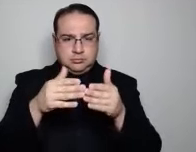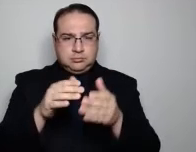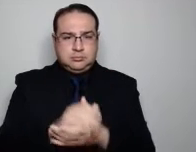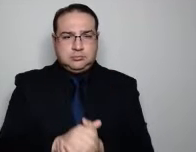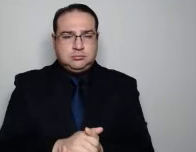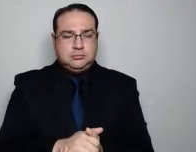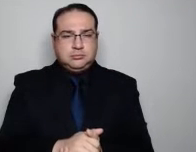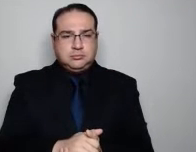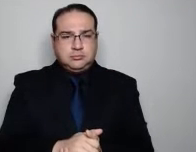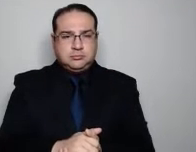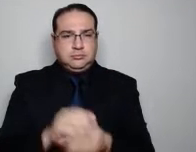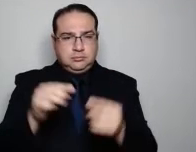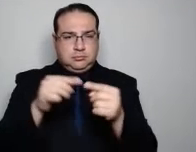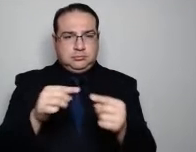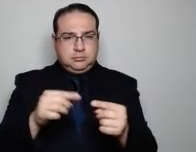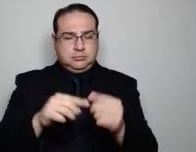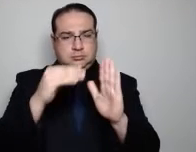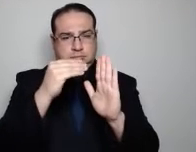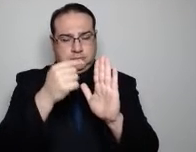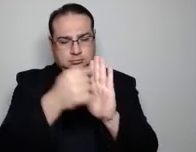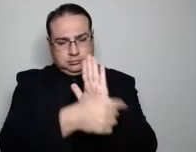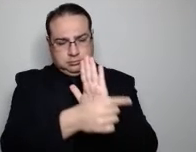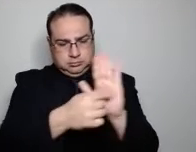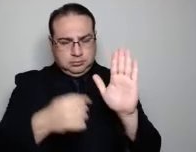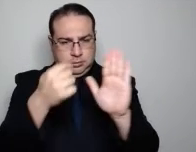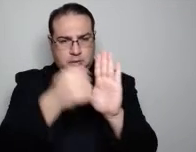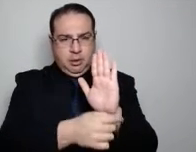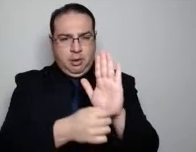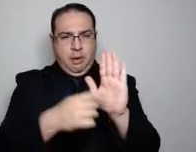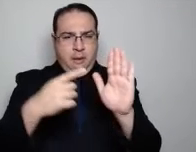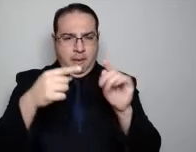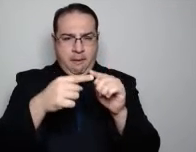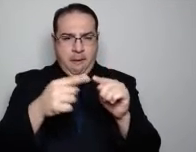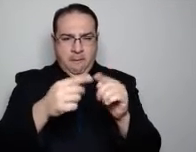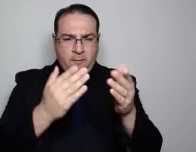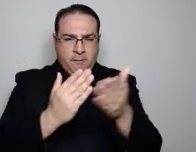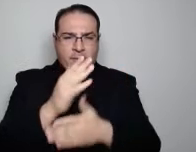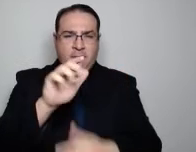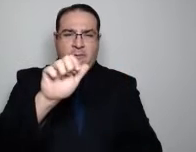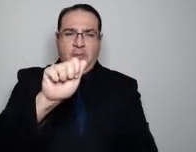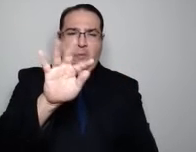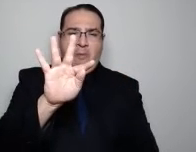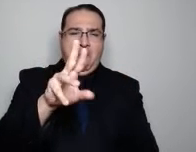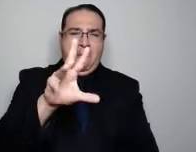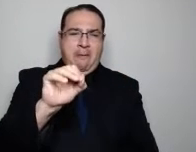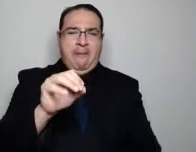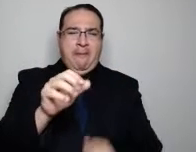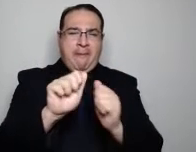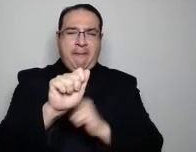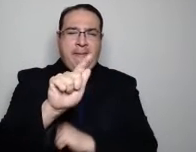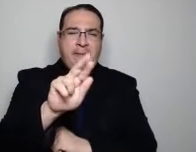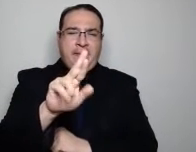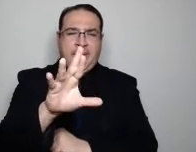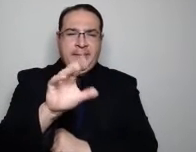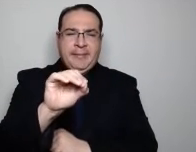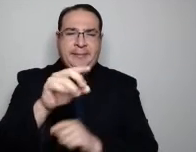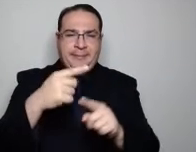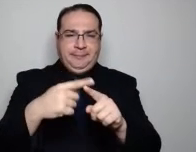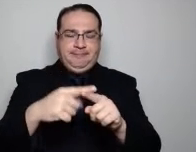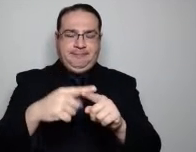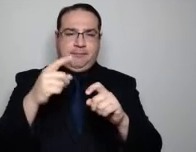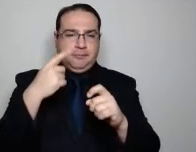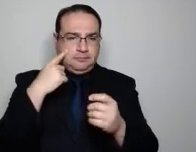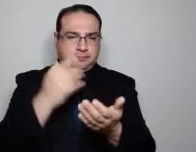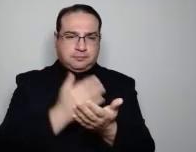seja indeferido o efeito, seja deferido o efeito ativo no agravo para que não seja, o médico não seja ingressado nos quadros